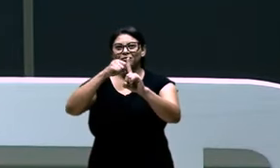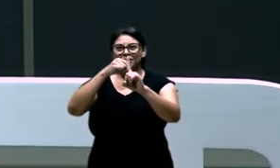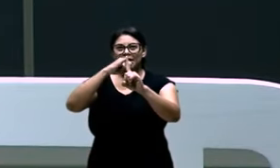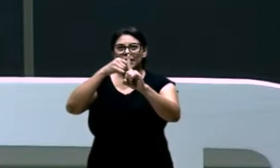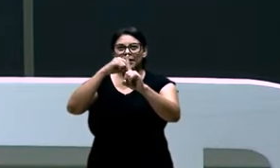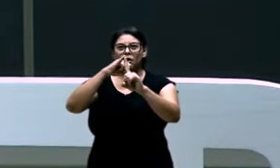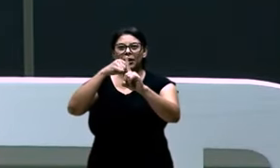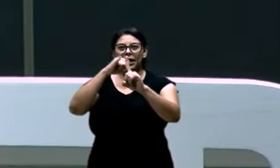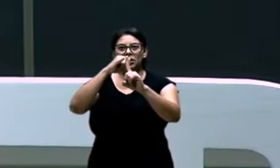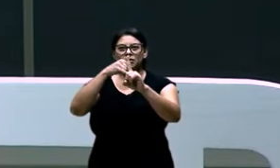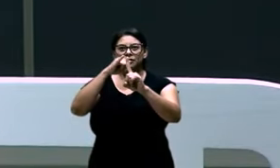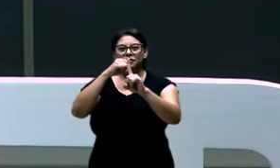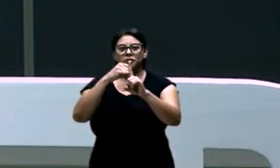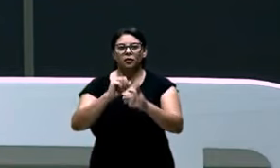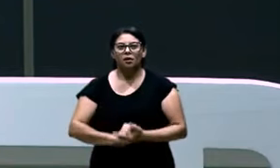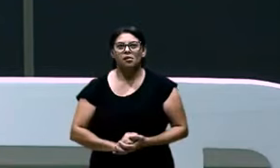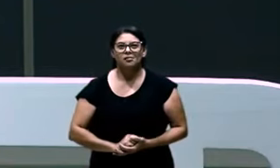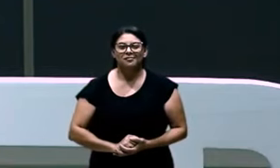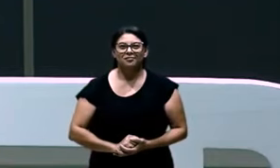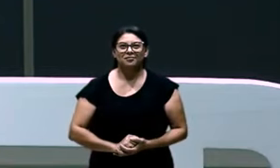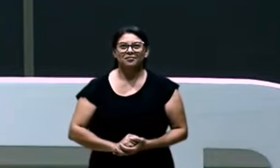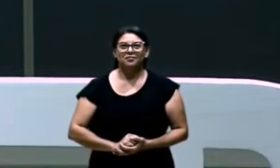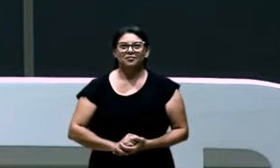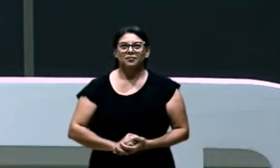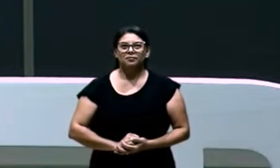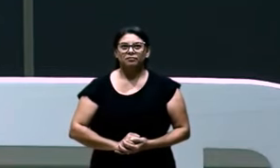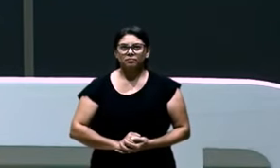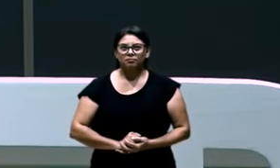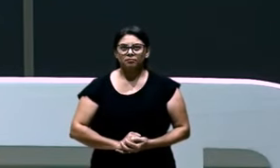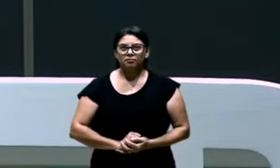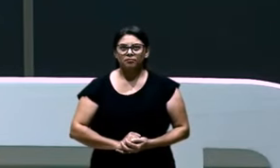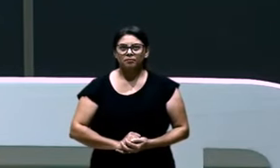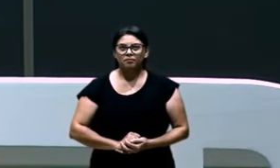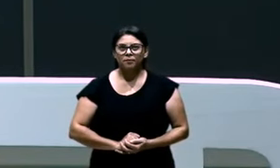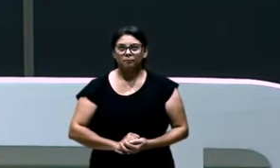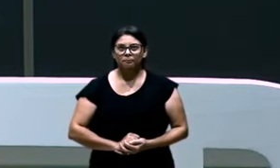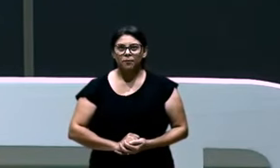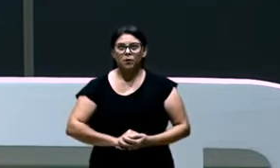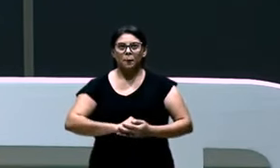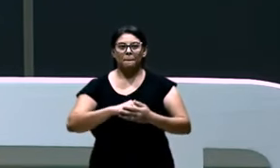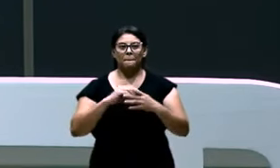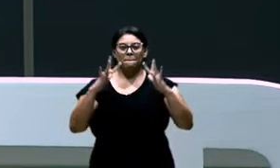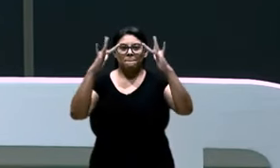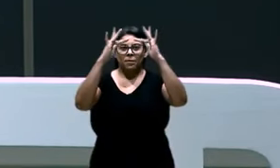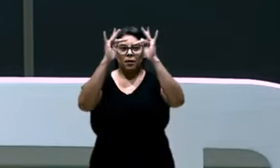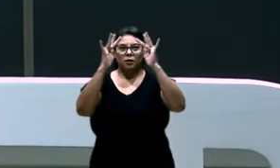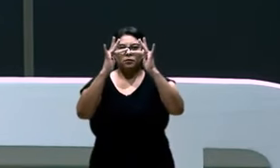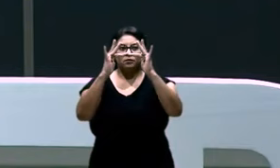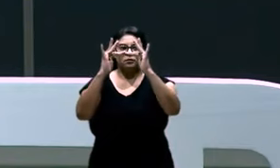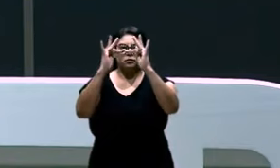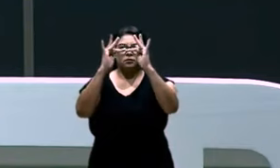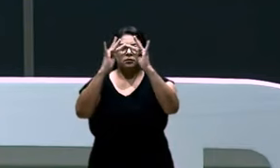informação preciosa? O templo dos judeus lá dentro está corrompido, mas há um verdadeiro sumo sacerdote